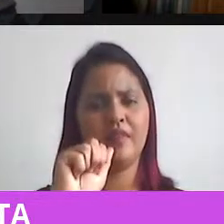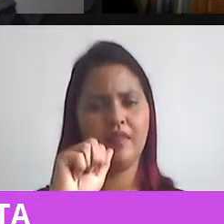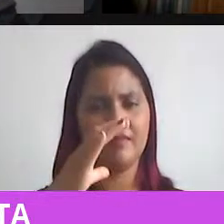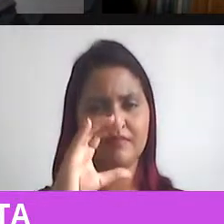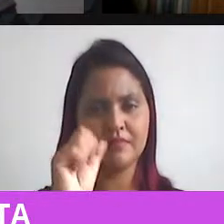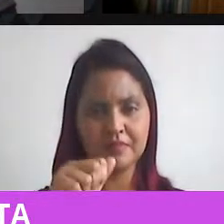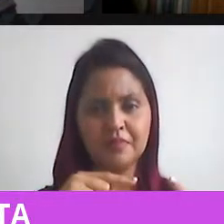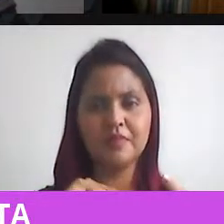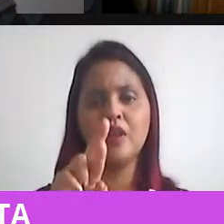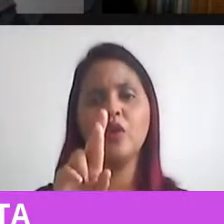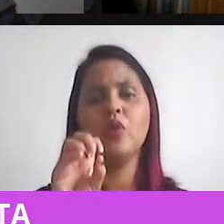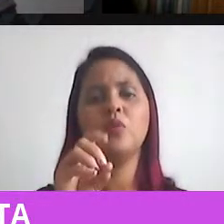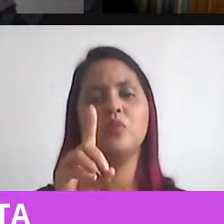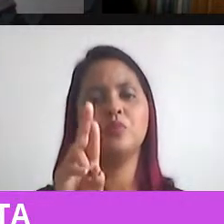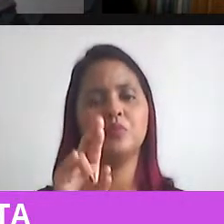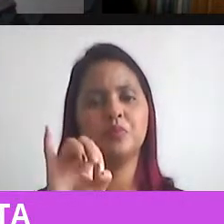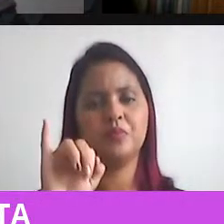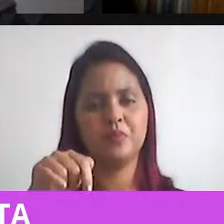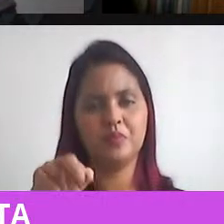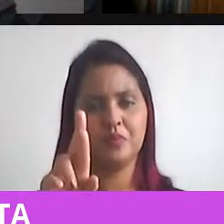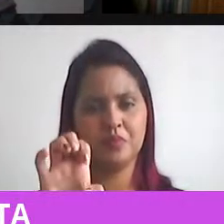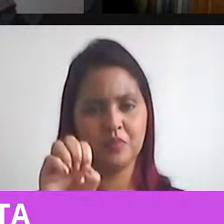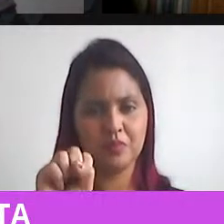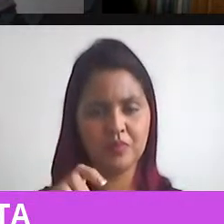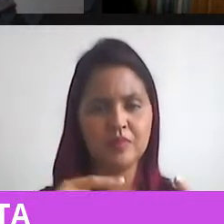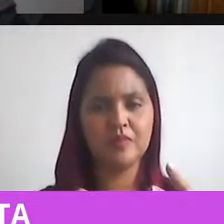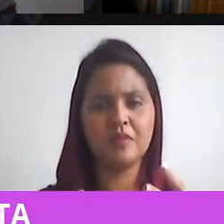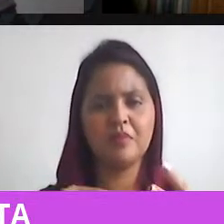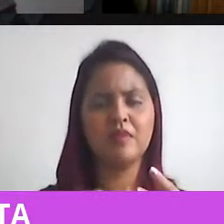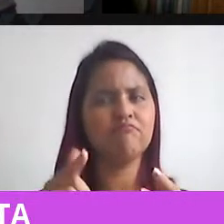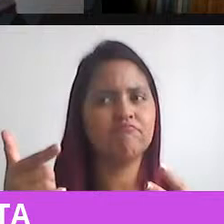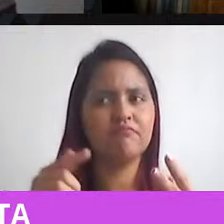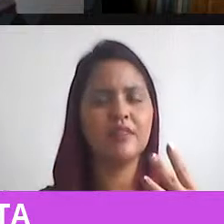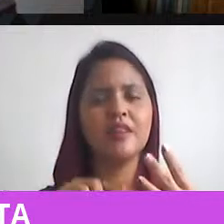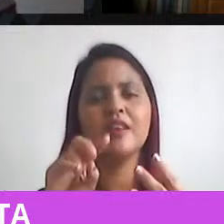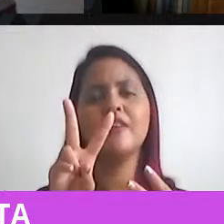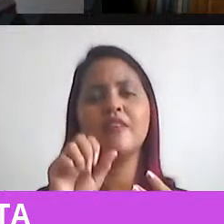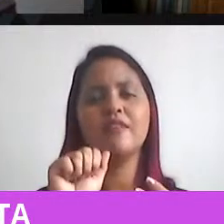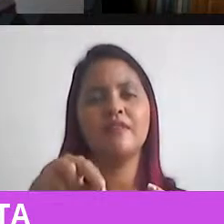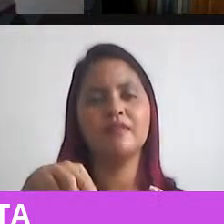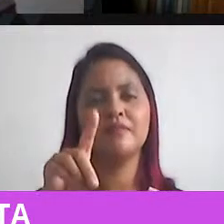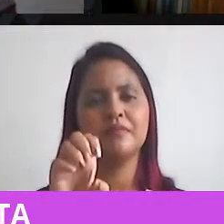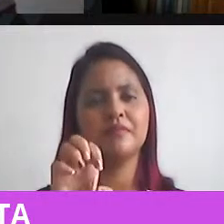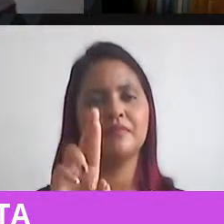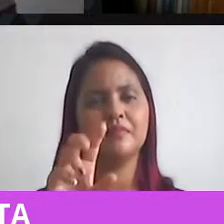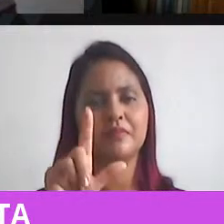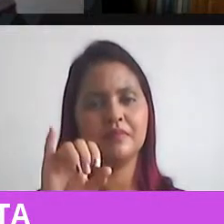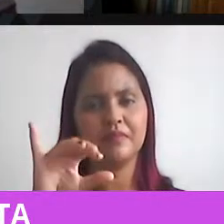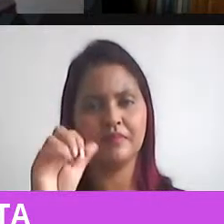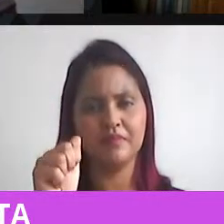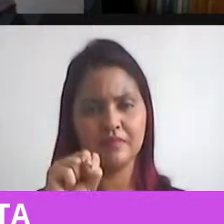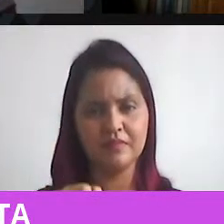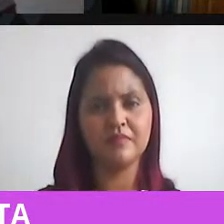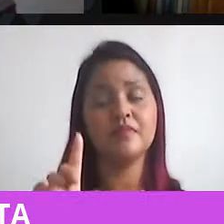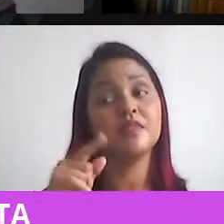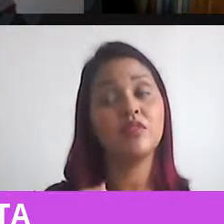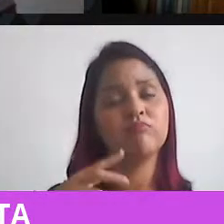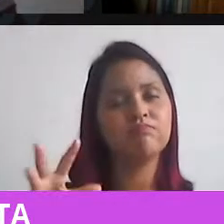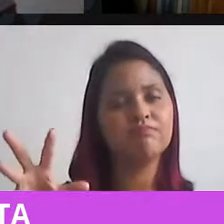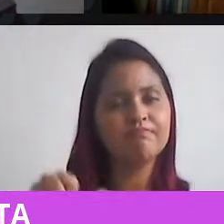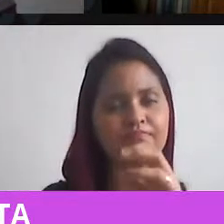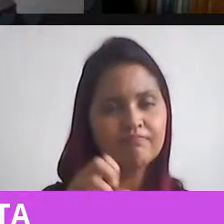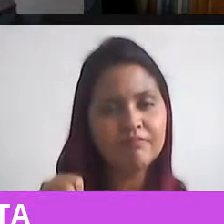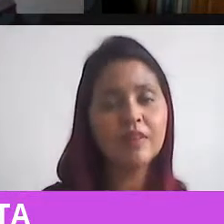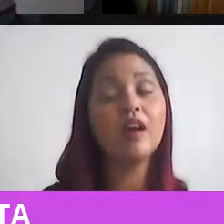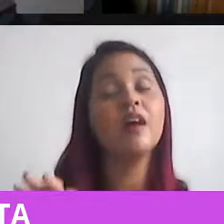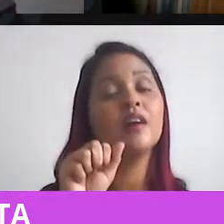Elvira Gebara, a Wanda Elias, né? E nós pegávamos ali um estudo, a Ana Lúcia